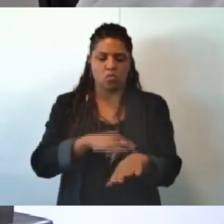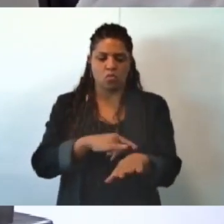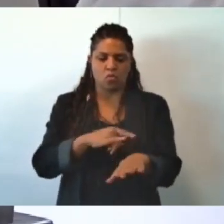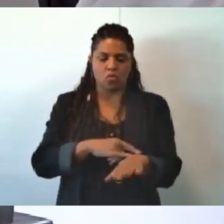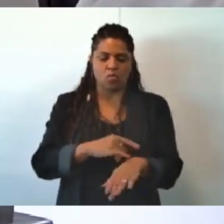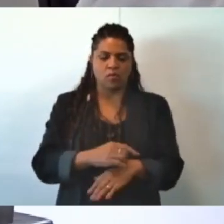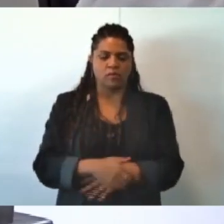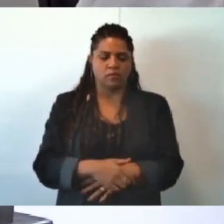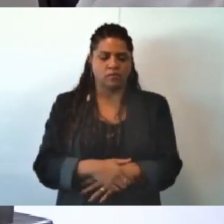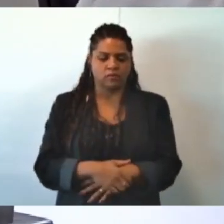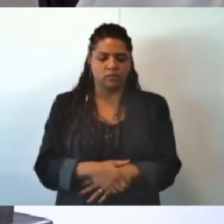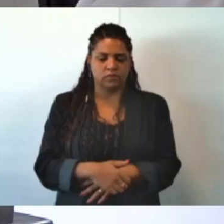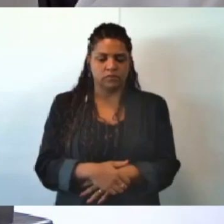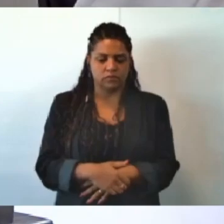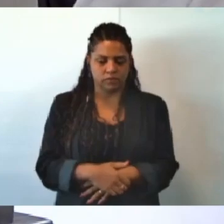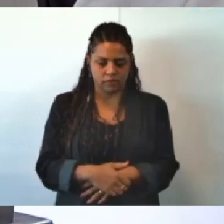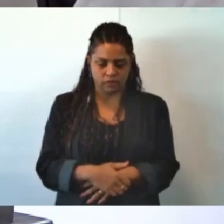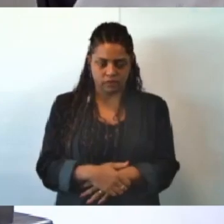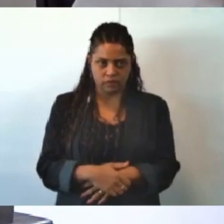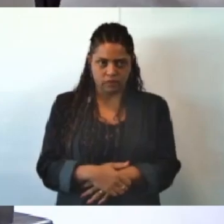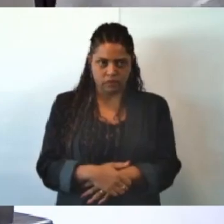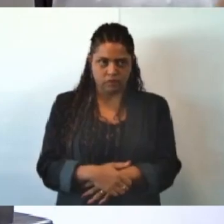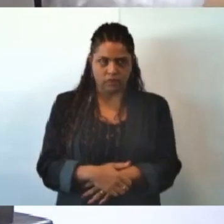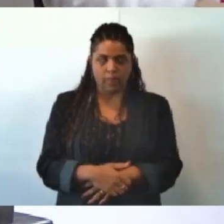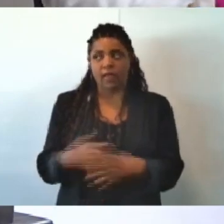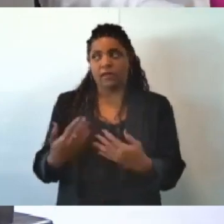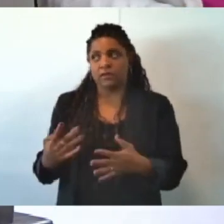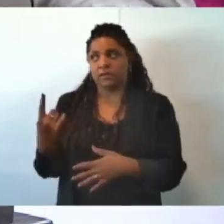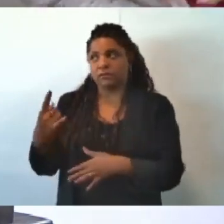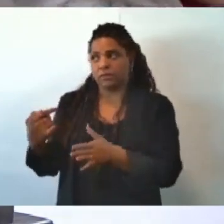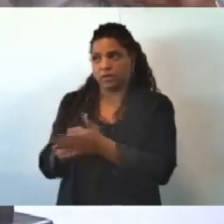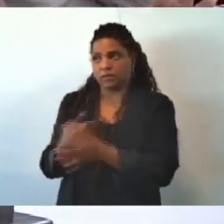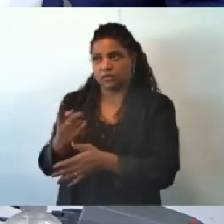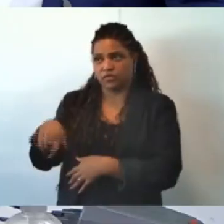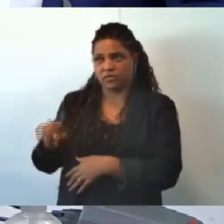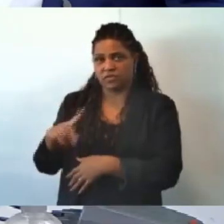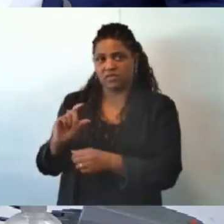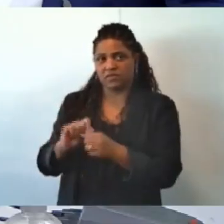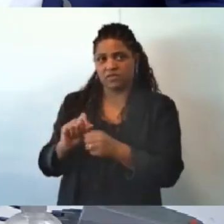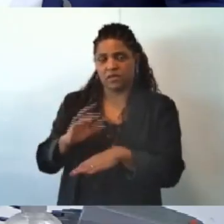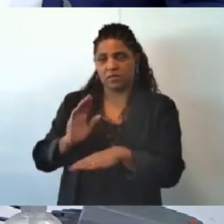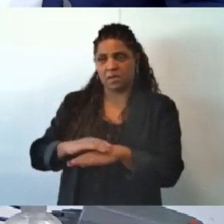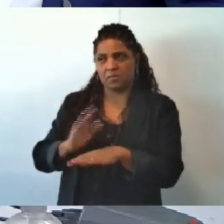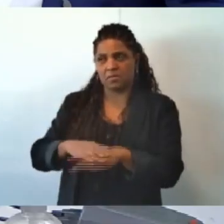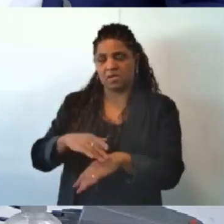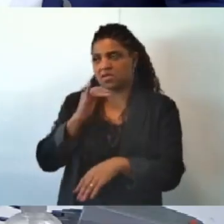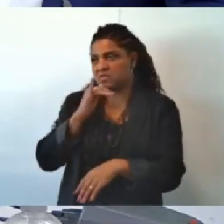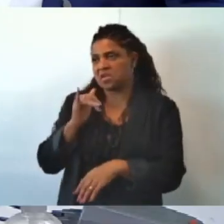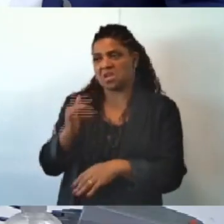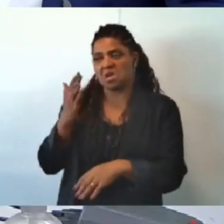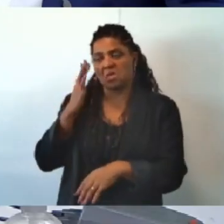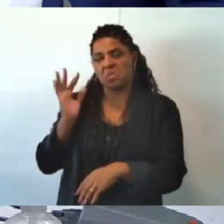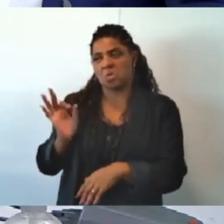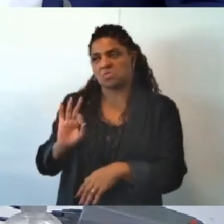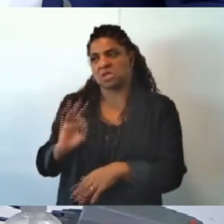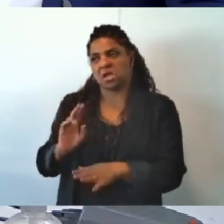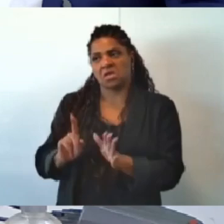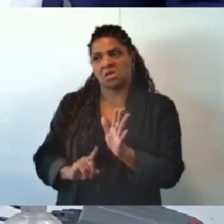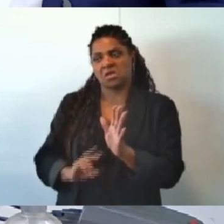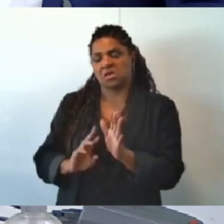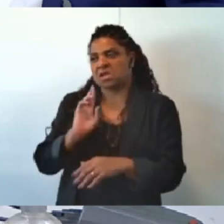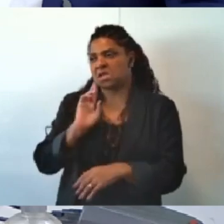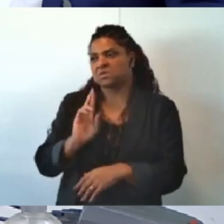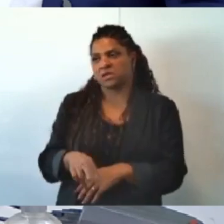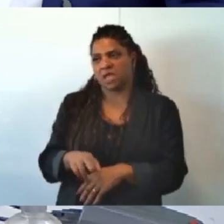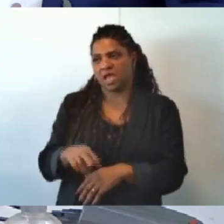das perguntas, né, que vocês me fizeram. Eu falei, olha, eu não sei responder. A gente vai perguntar né, para os representantes da prefeitura,